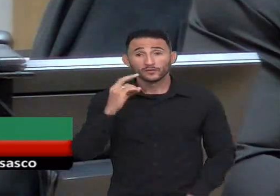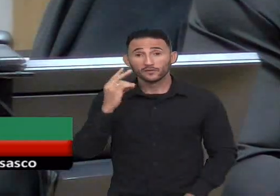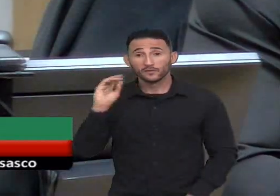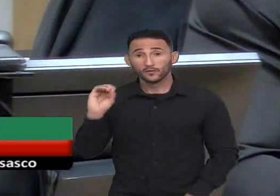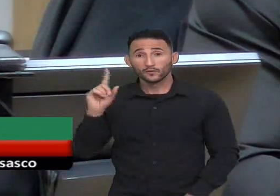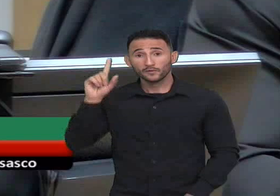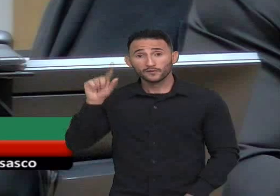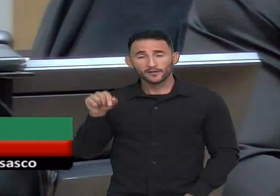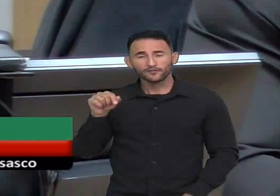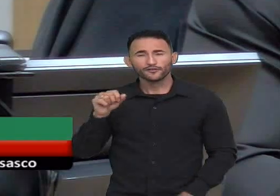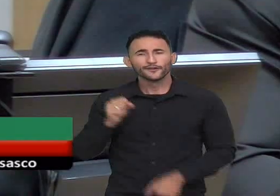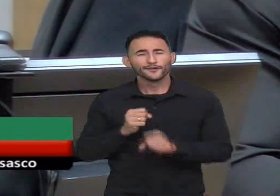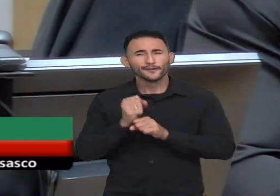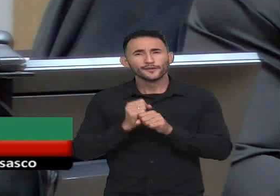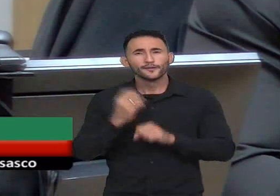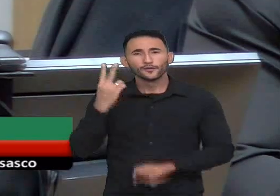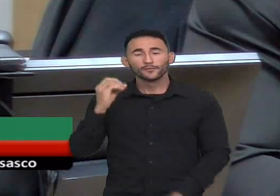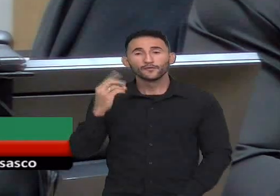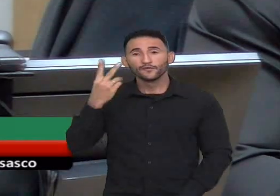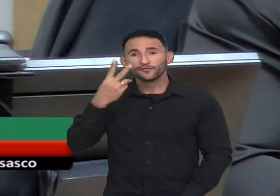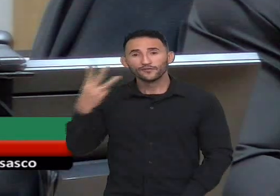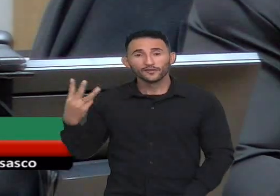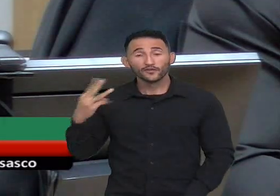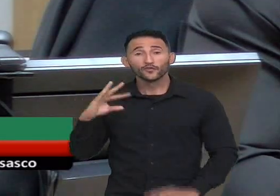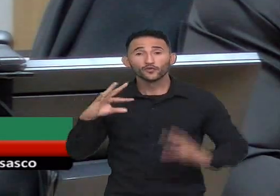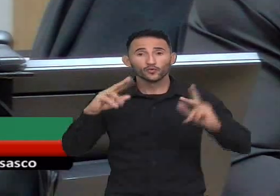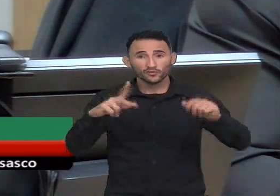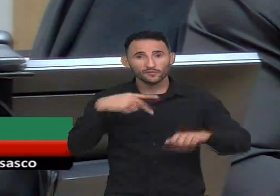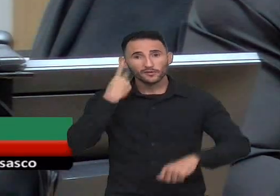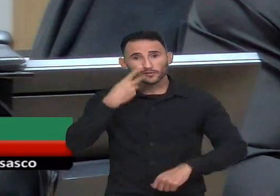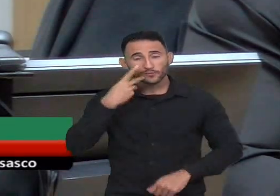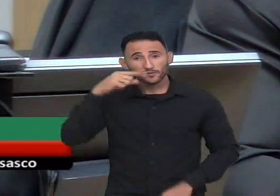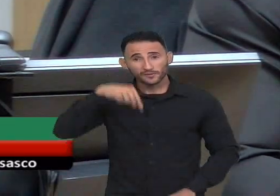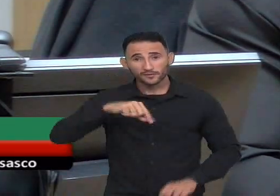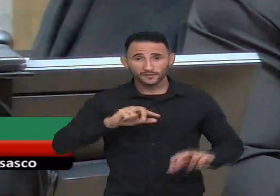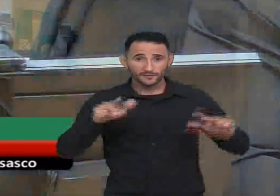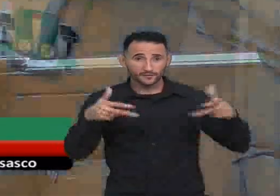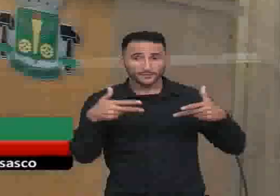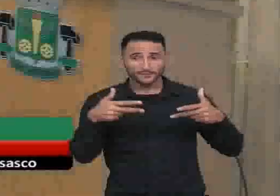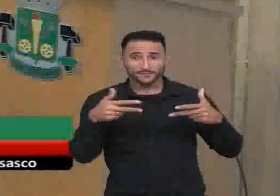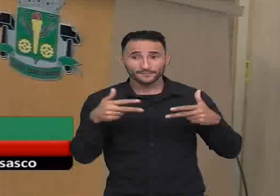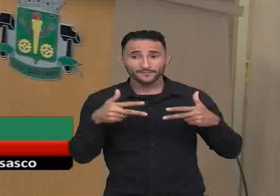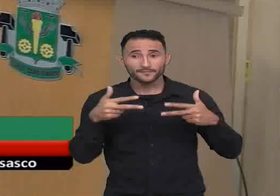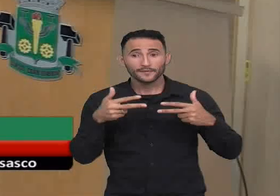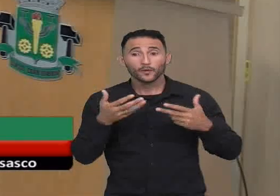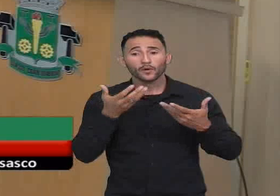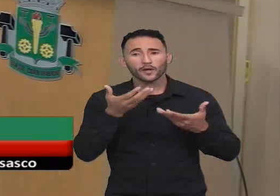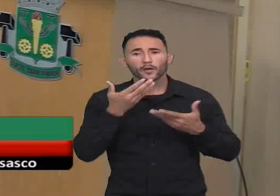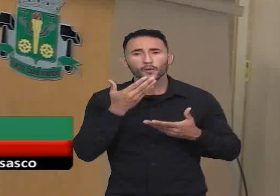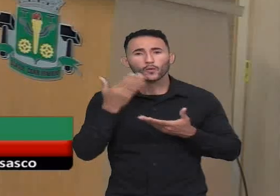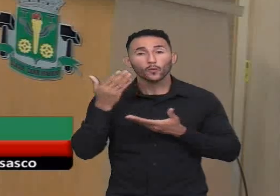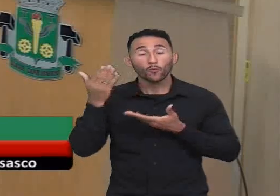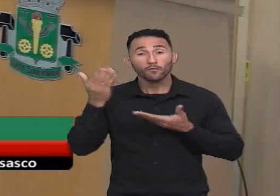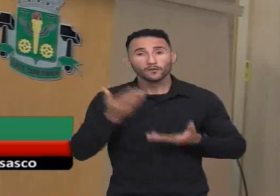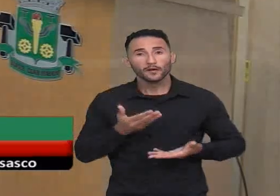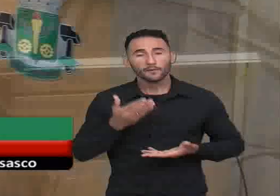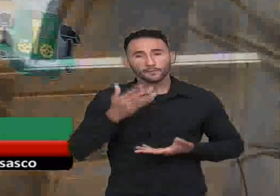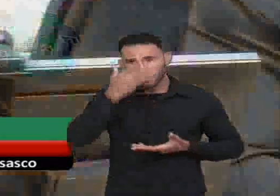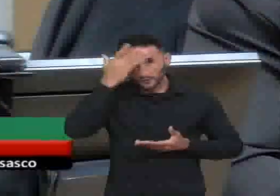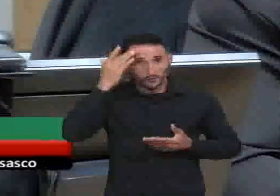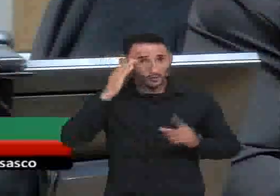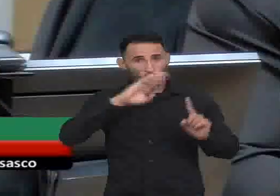207 de 2023 de todos os vereadores dessa casa. Queria aqui convidá-lo, o